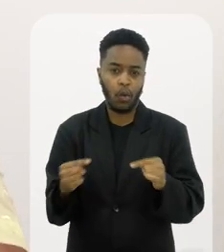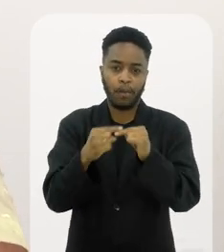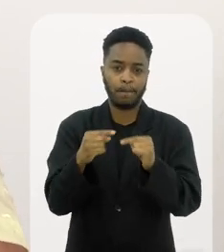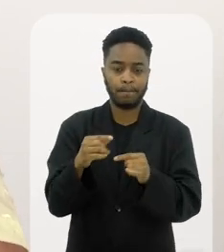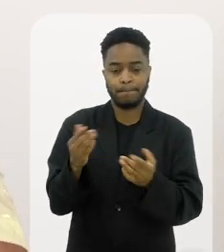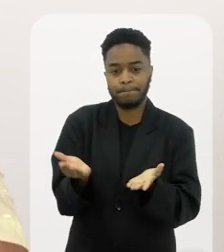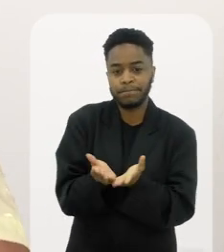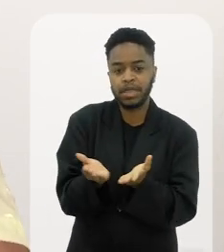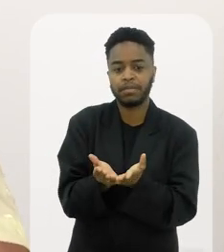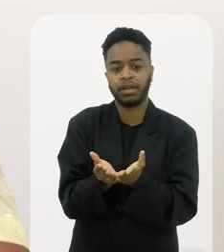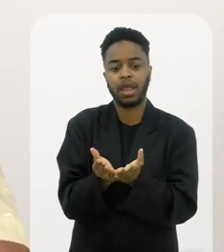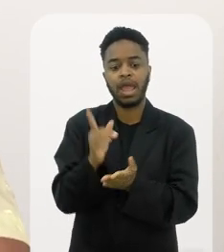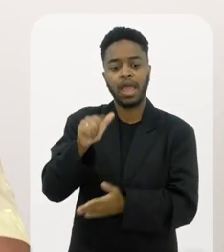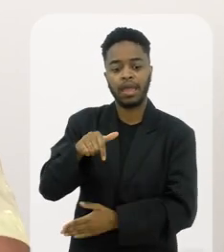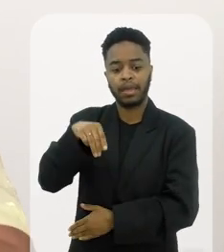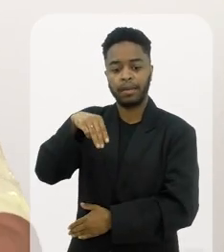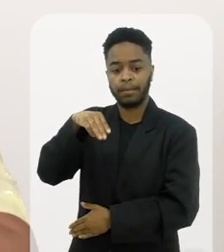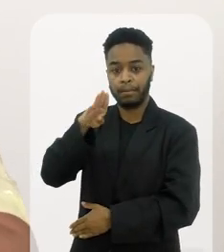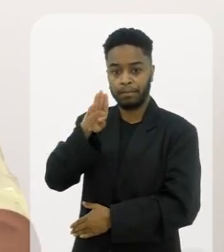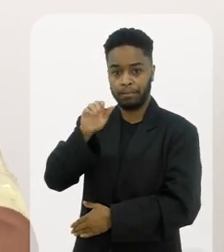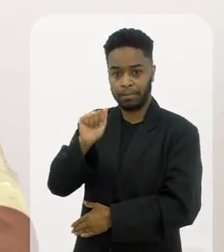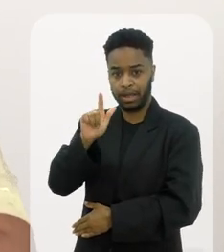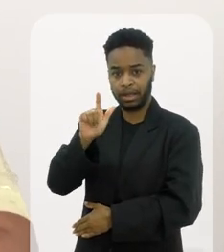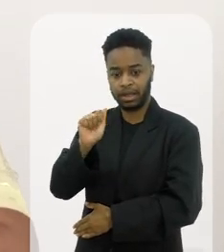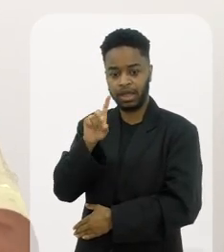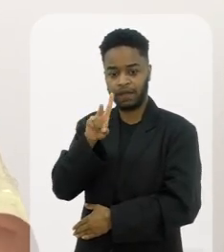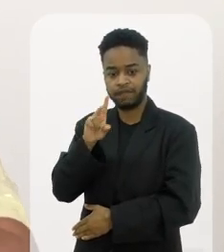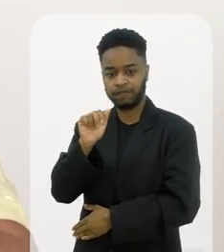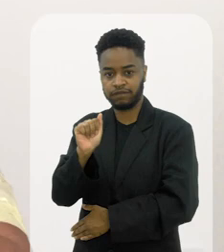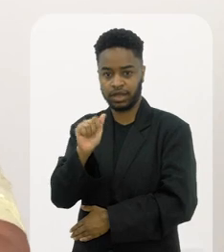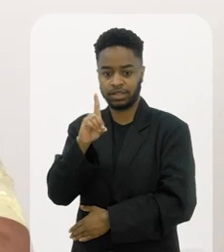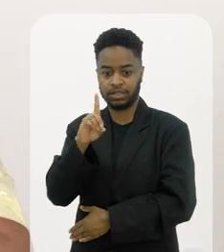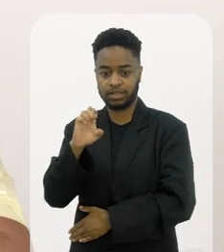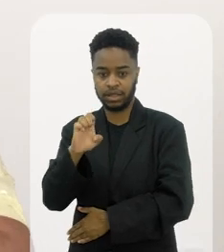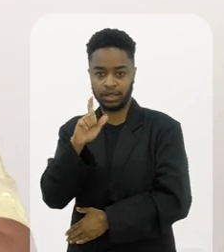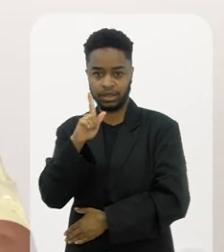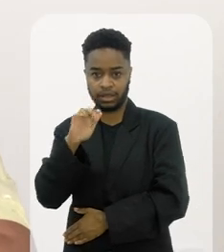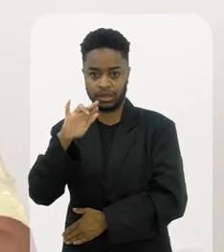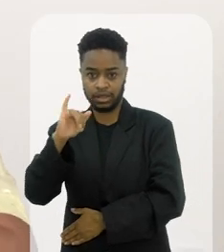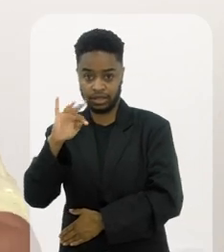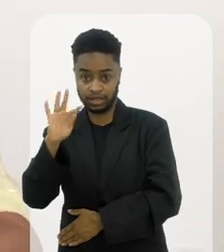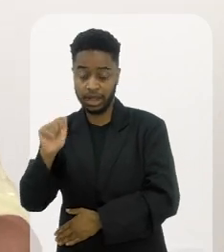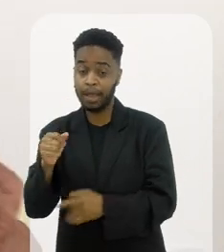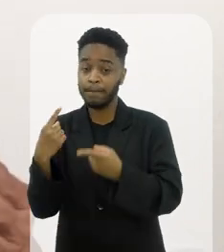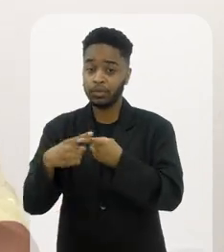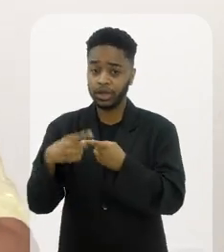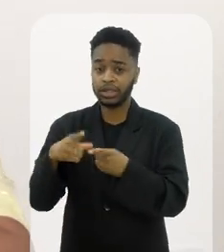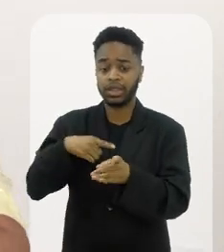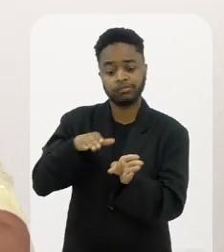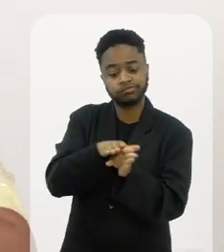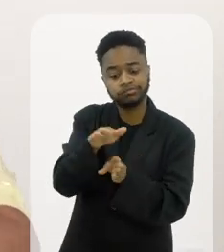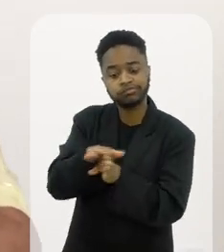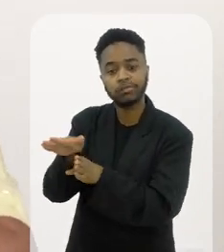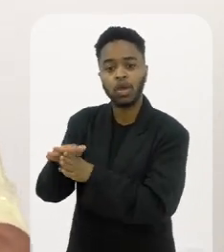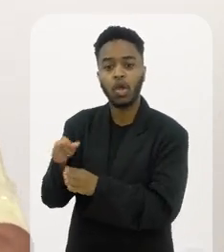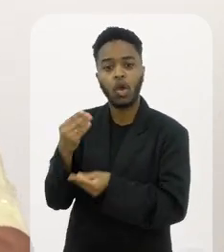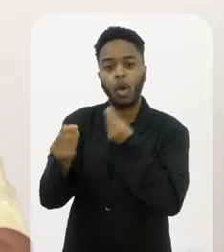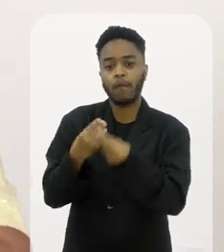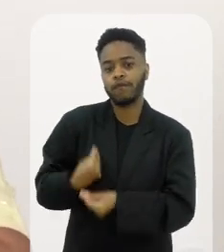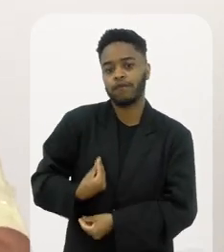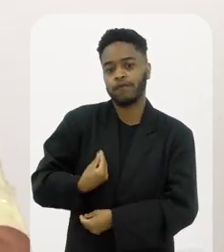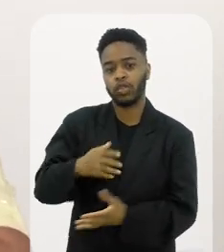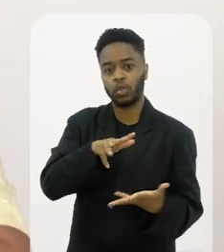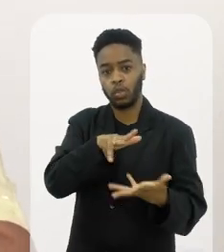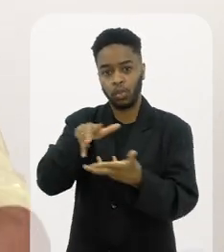Bíblia, que é a Bhagavad Gita, que é onde Krishna, através dos versos todos, ele dá todas as instruções para que a gente possa viver